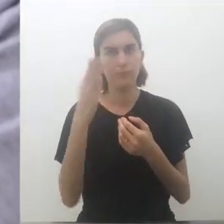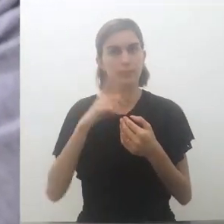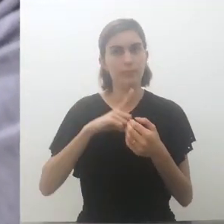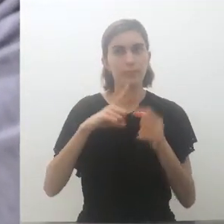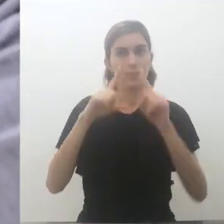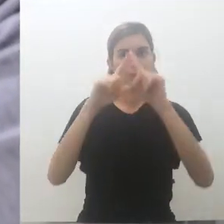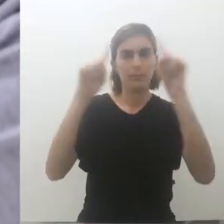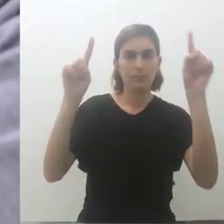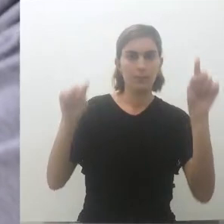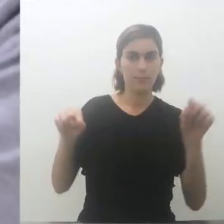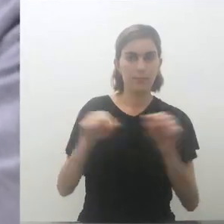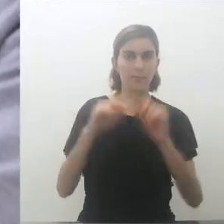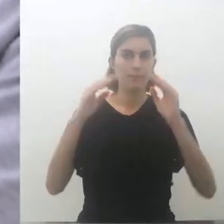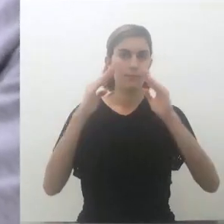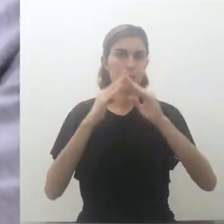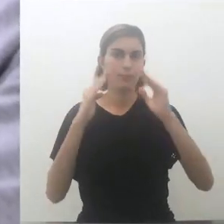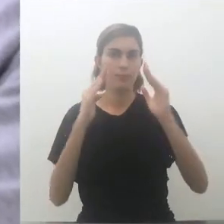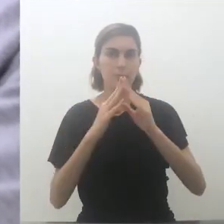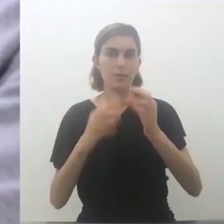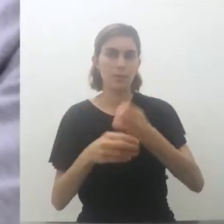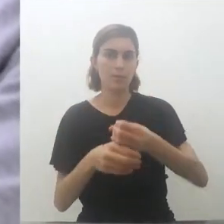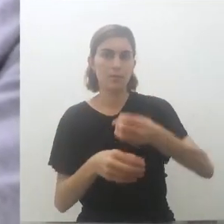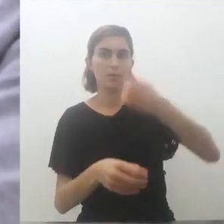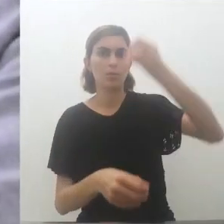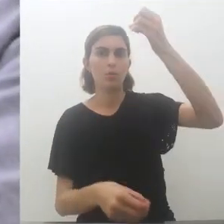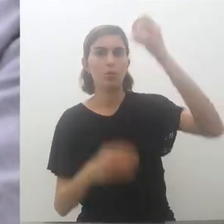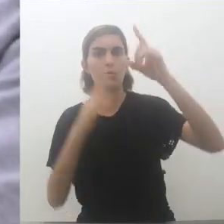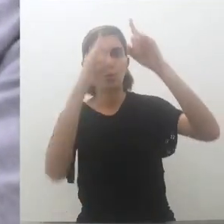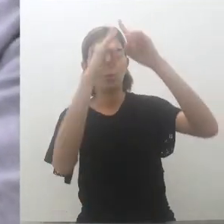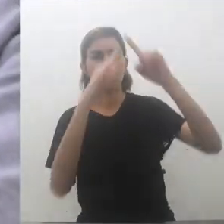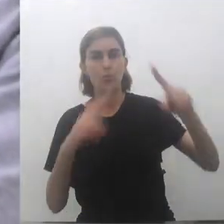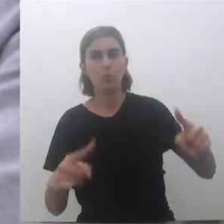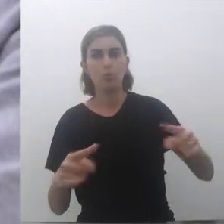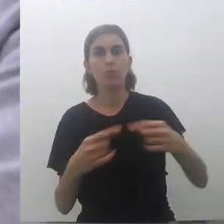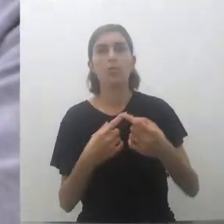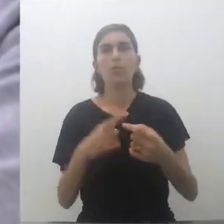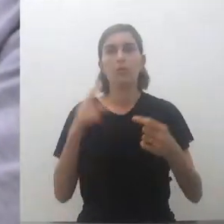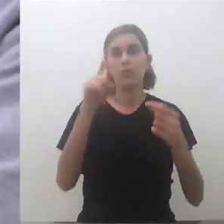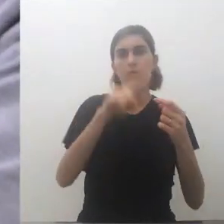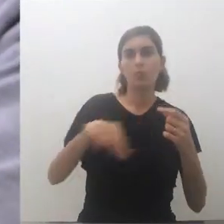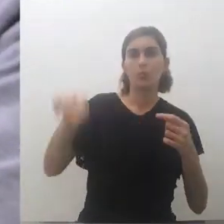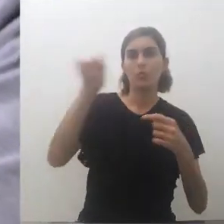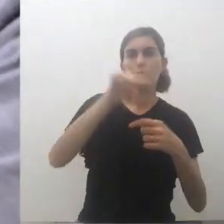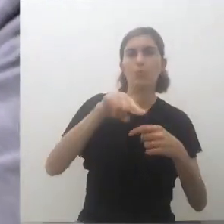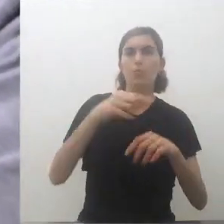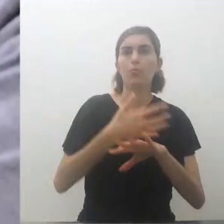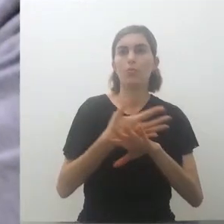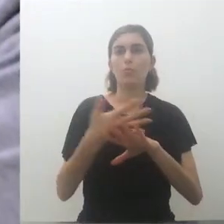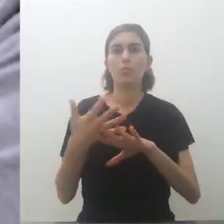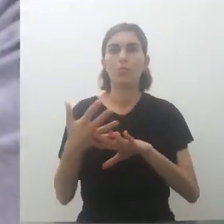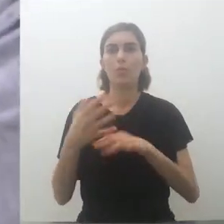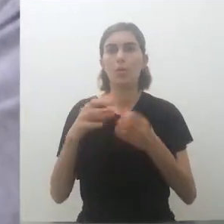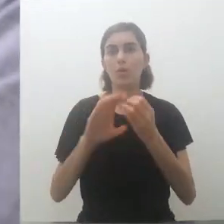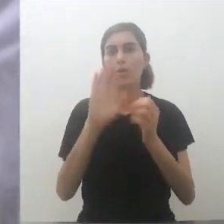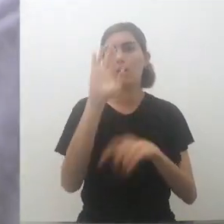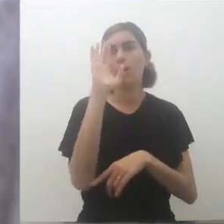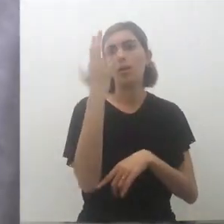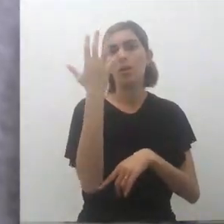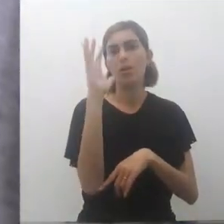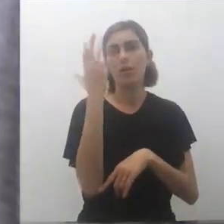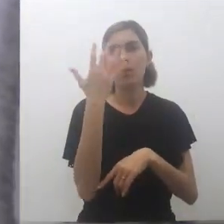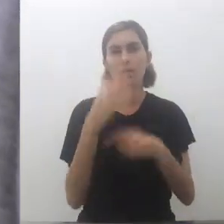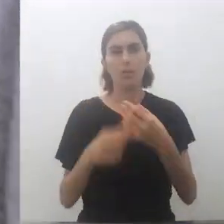numa casa, uma torre, um arbusto e uma árvore.